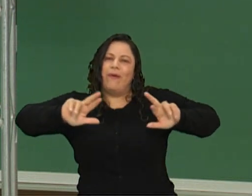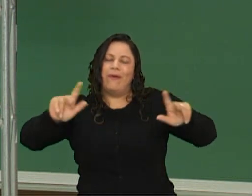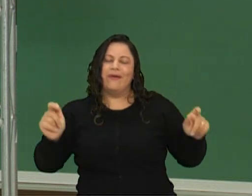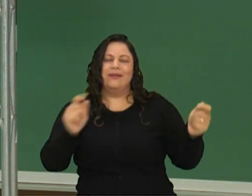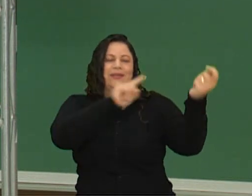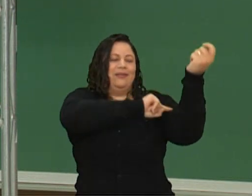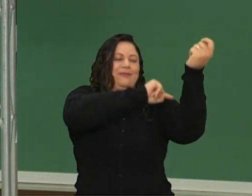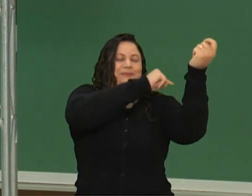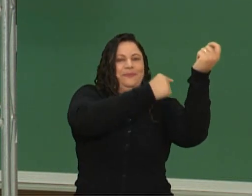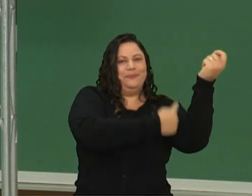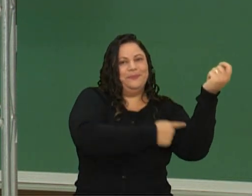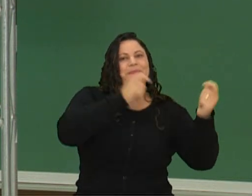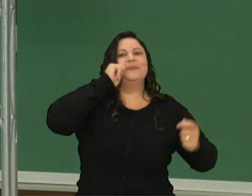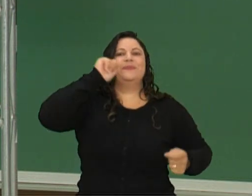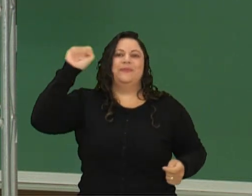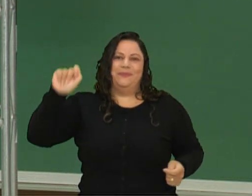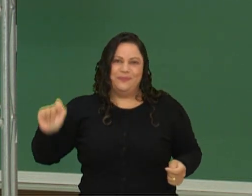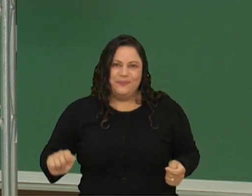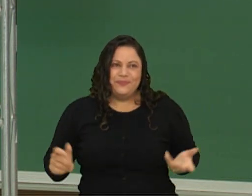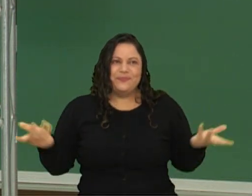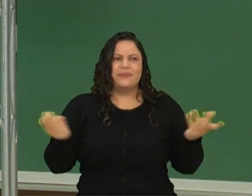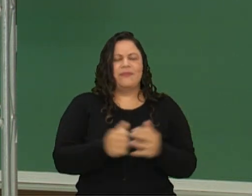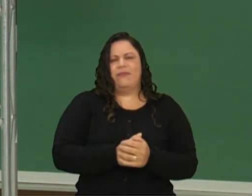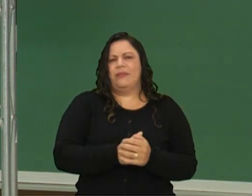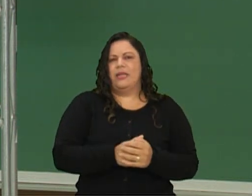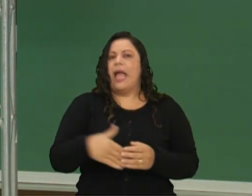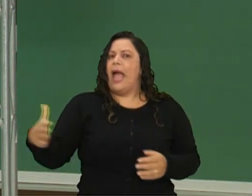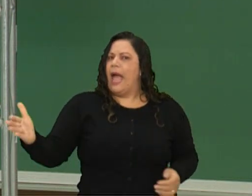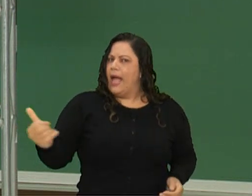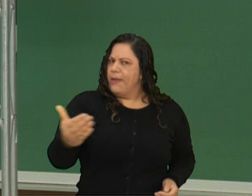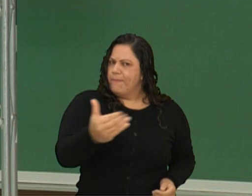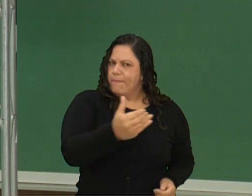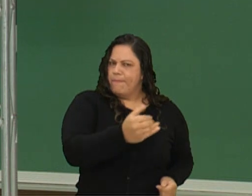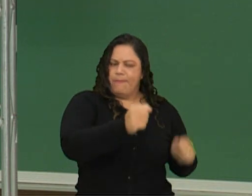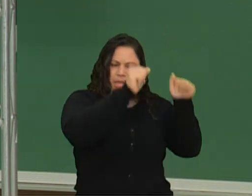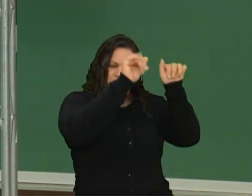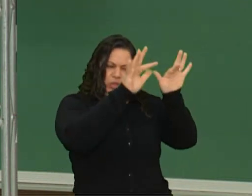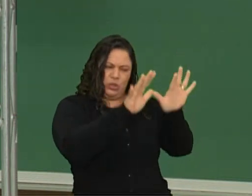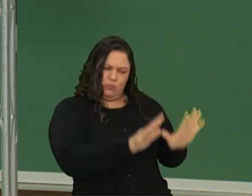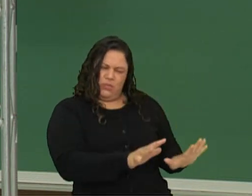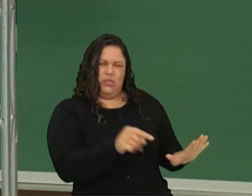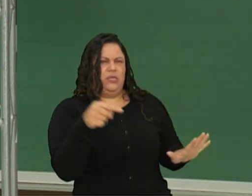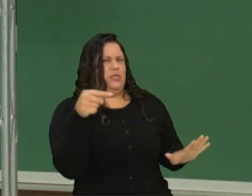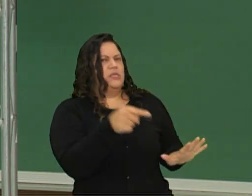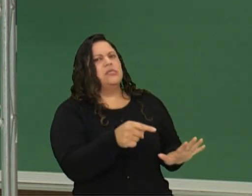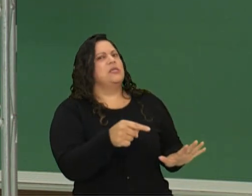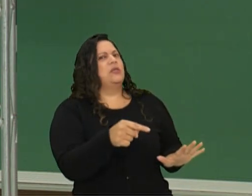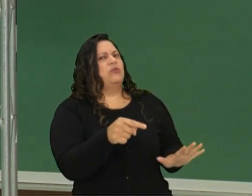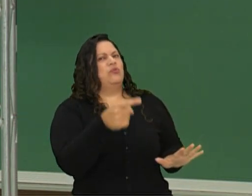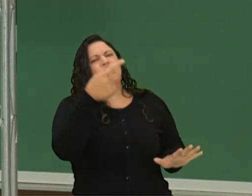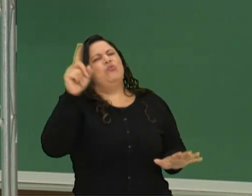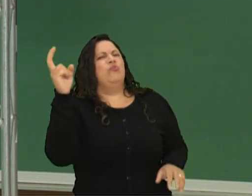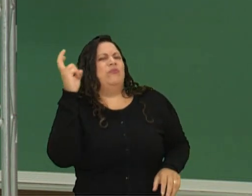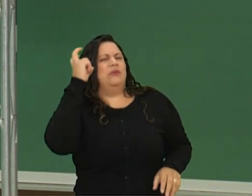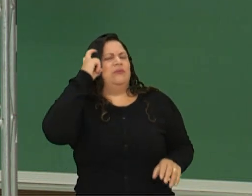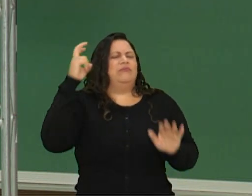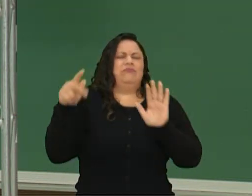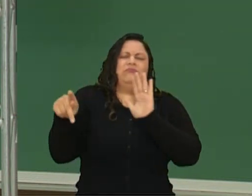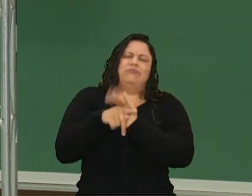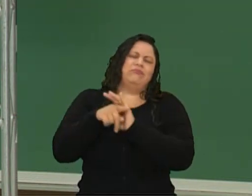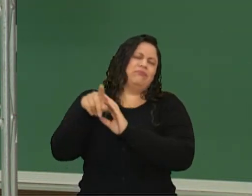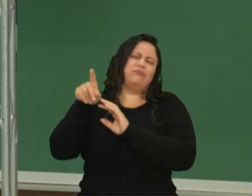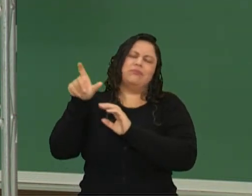Peixe benzido? Também, mas não é para a cultura ucraniana e polonesa, né? Então a resposta correta é a letra A.